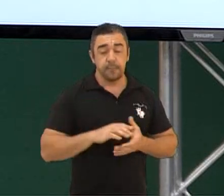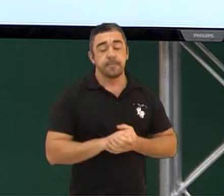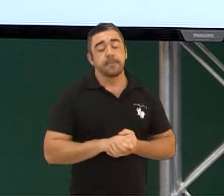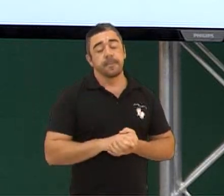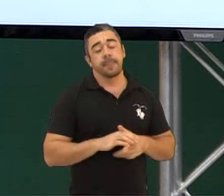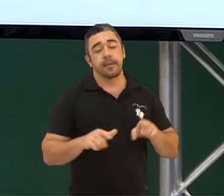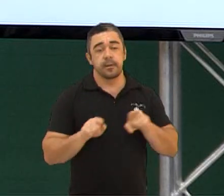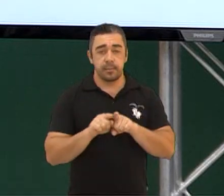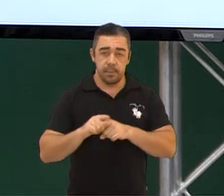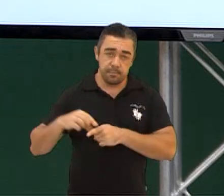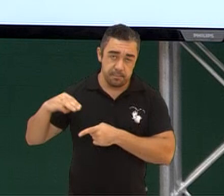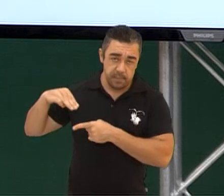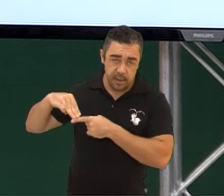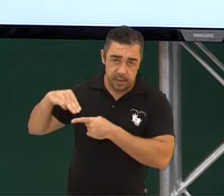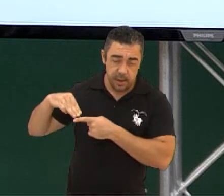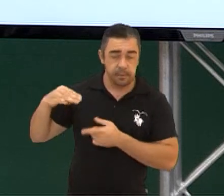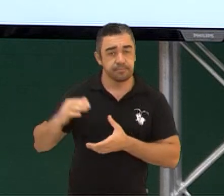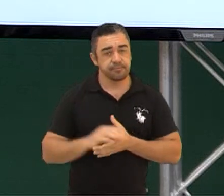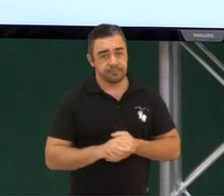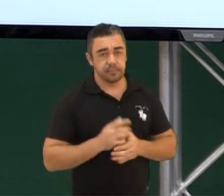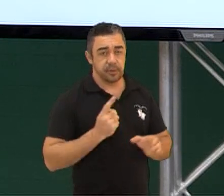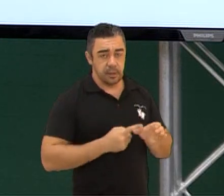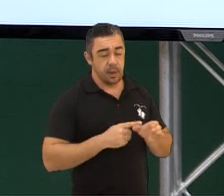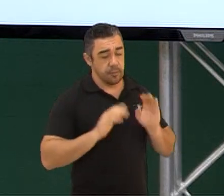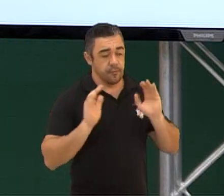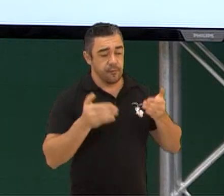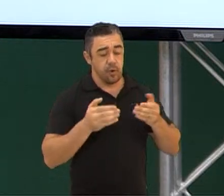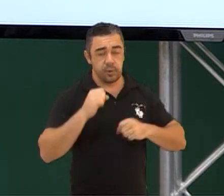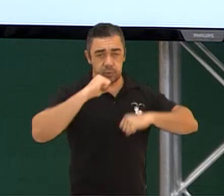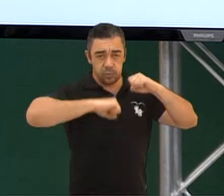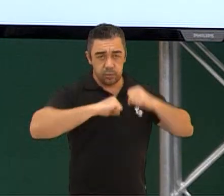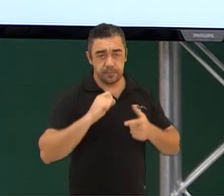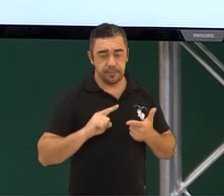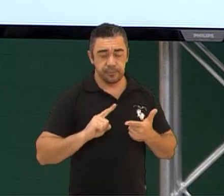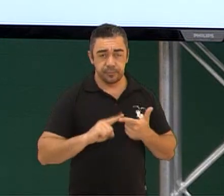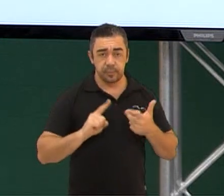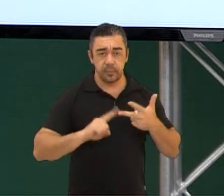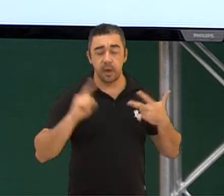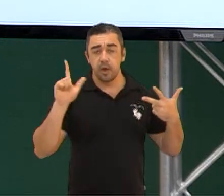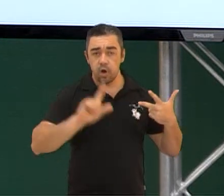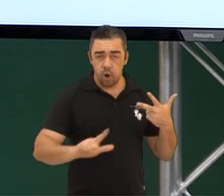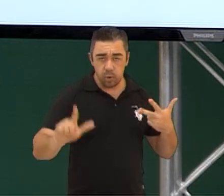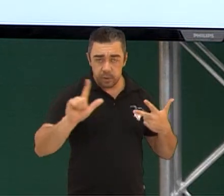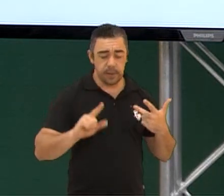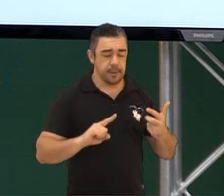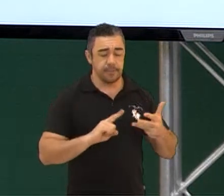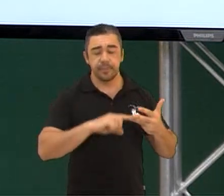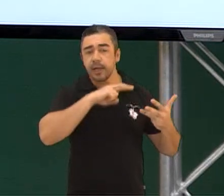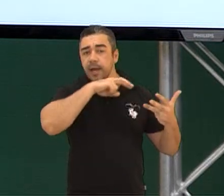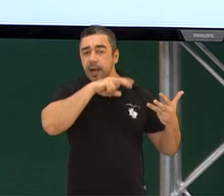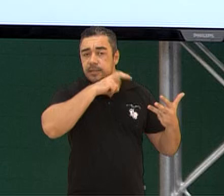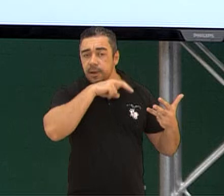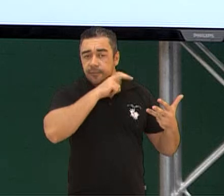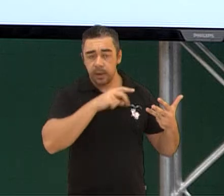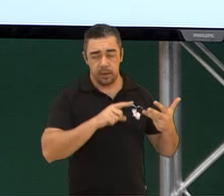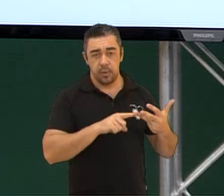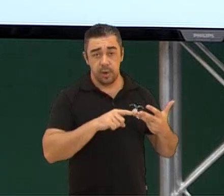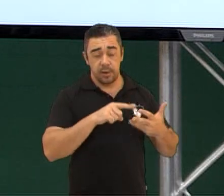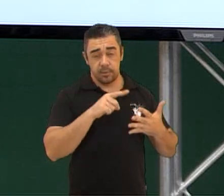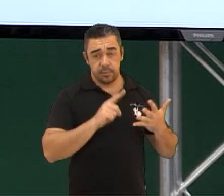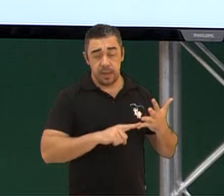também temos Maringá, né, importante ali o foco industrial, né? Nós temos Londrina, então são Cascavel, então são alguns polos